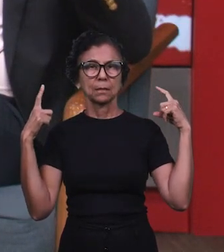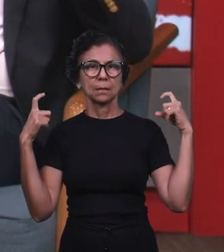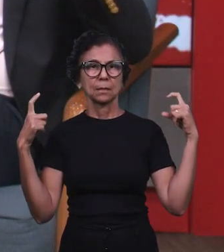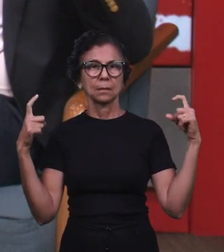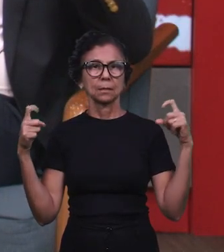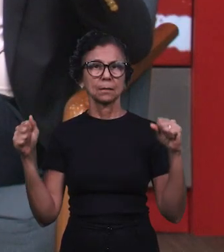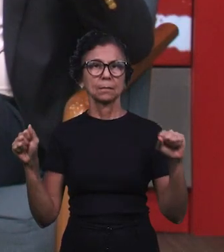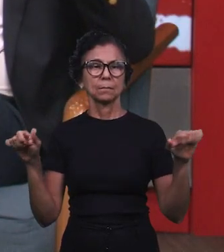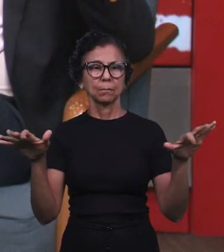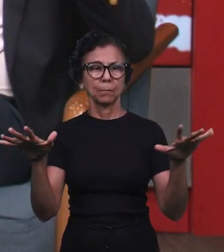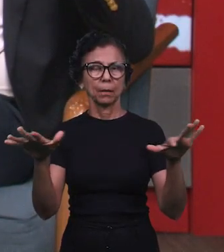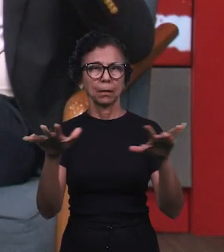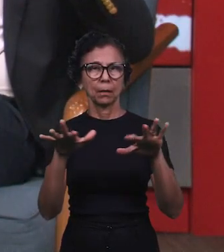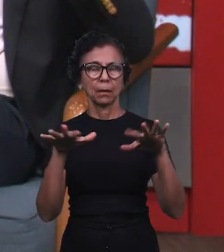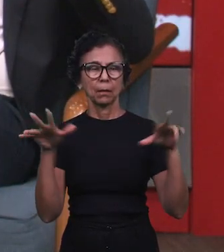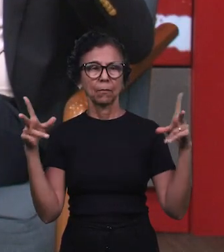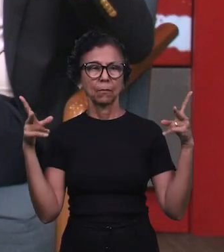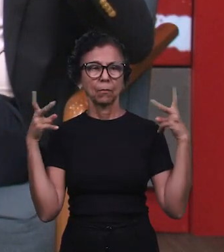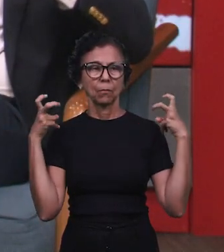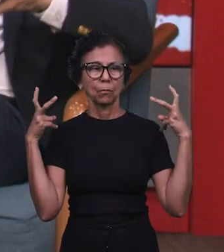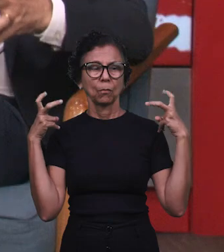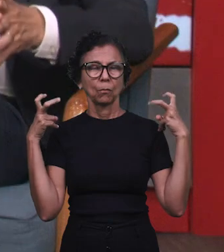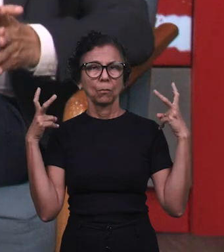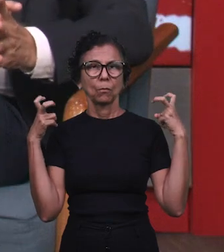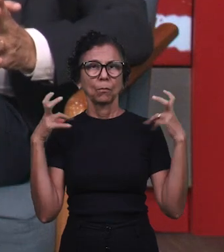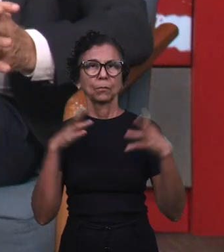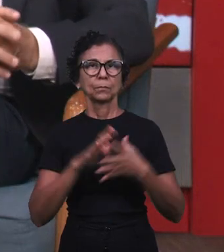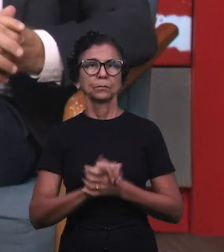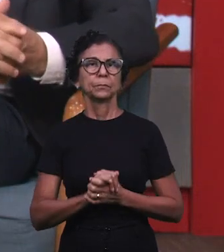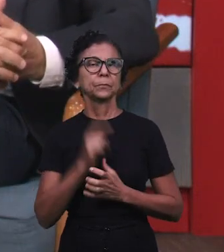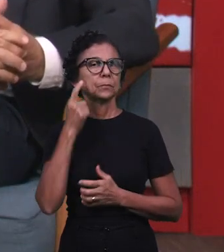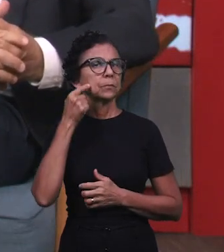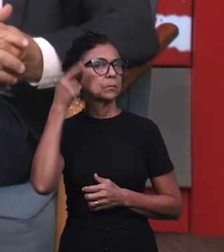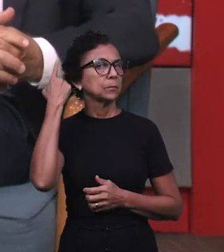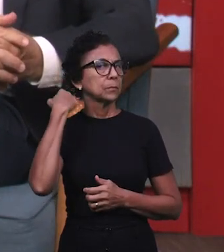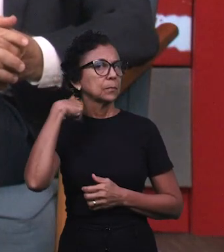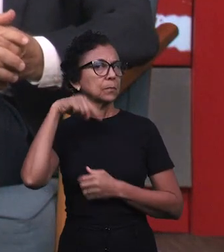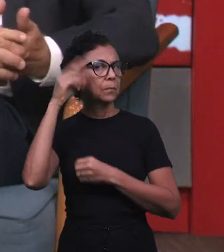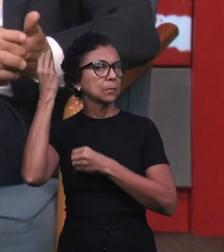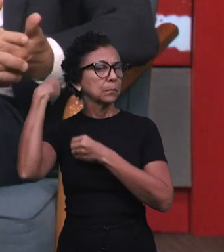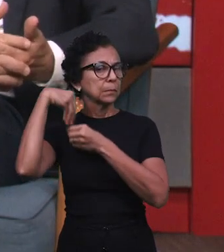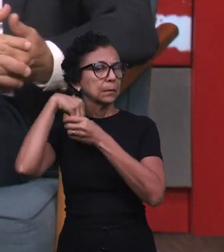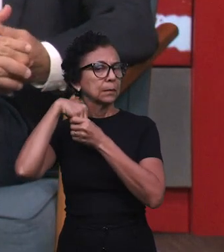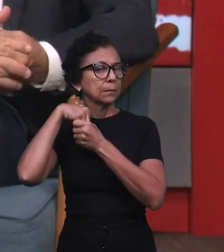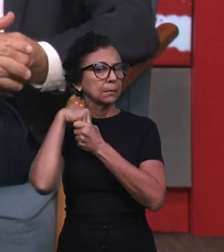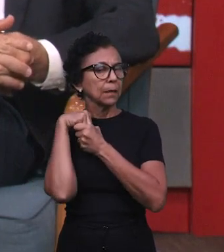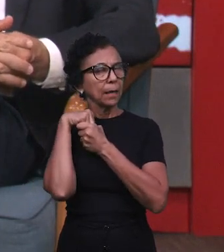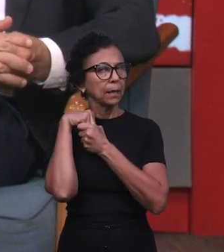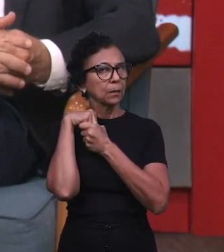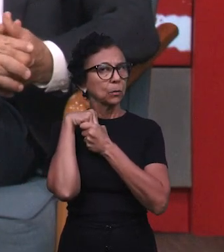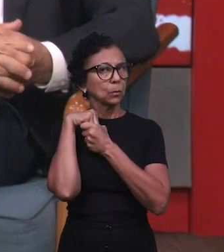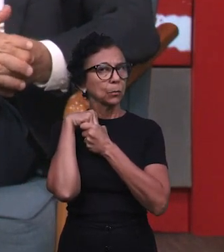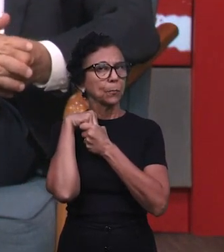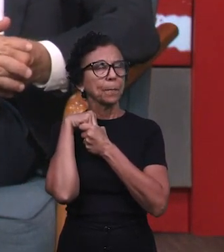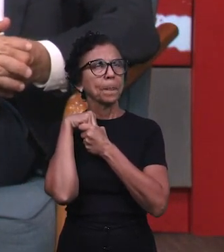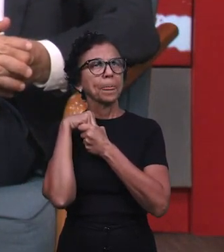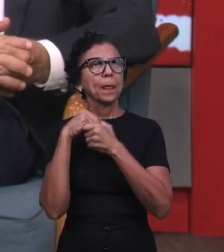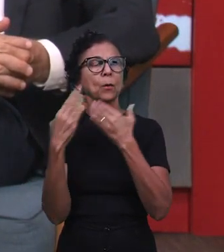Você tem todo o aparelho fonador, ele funciona como se fosse um instrumento de